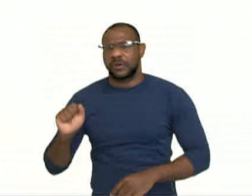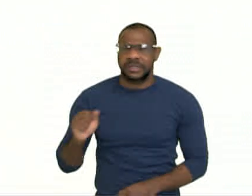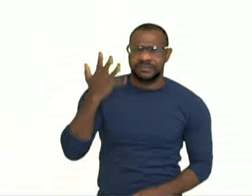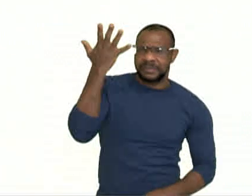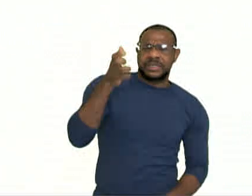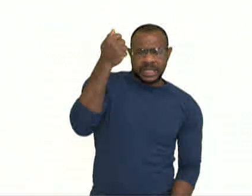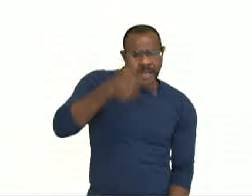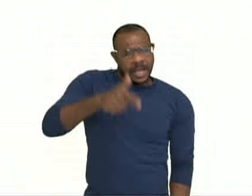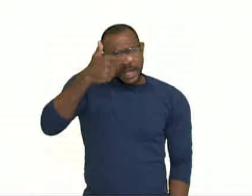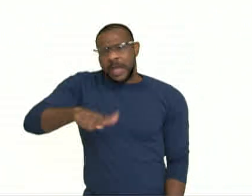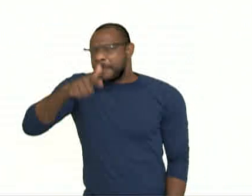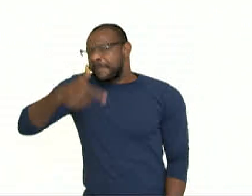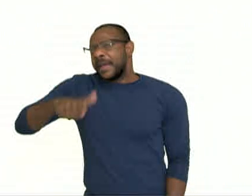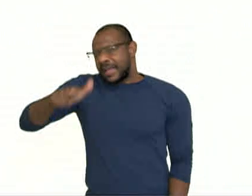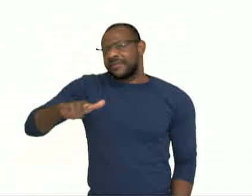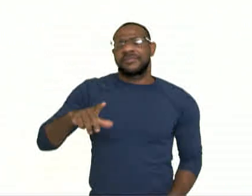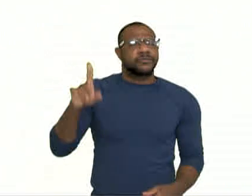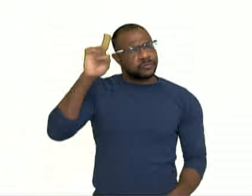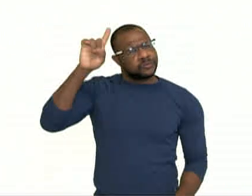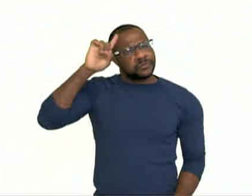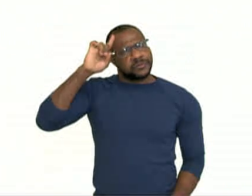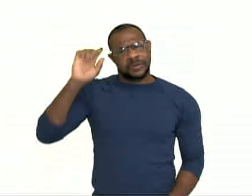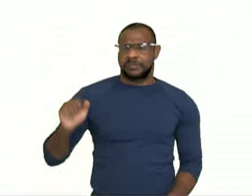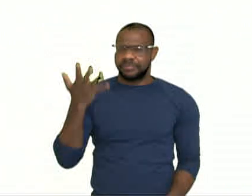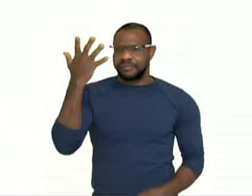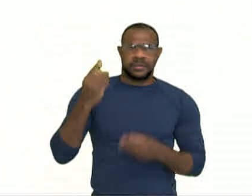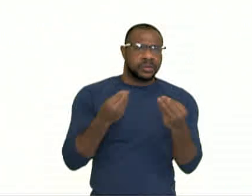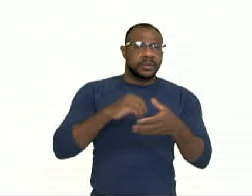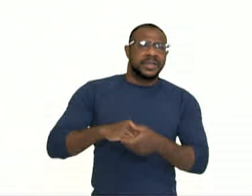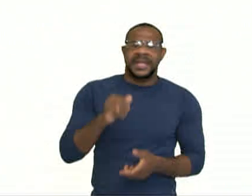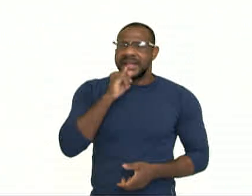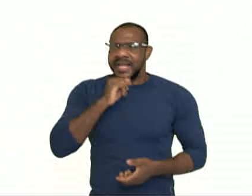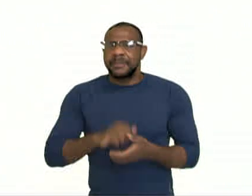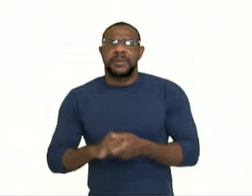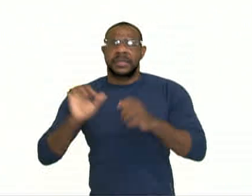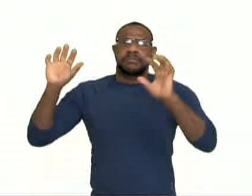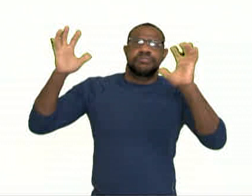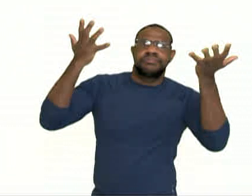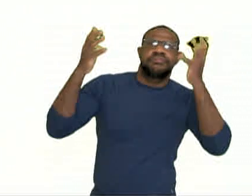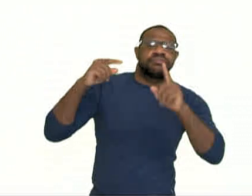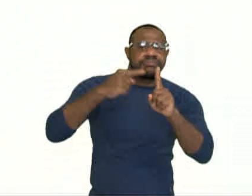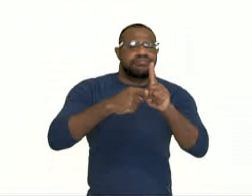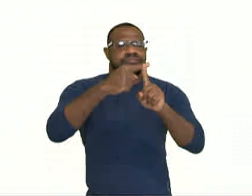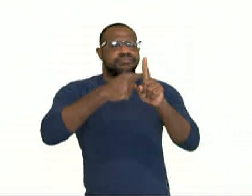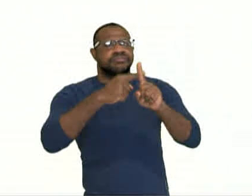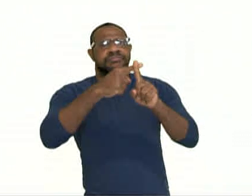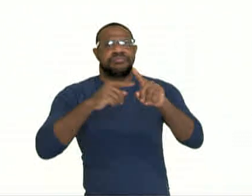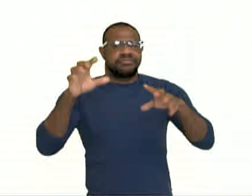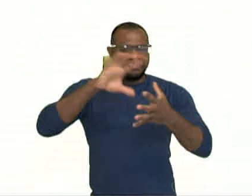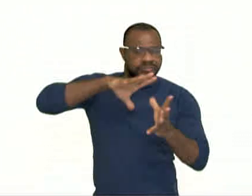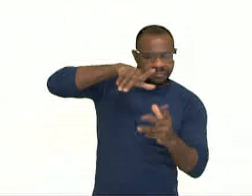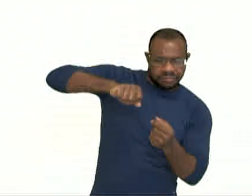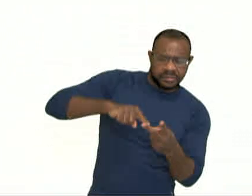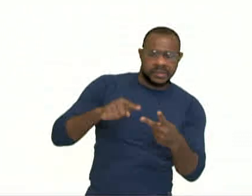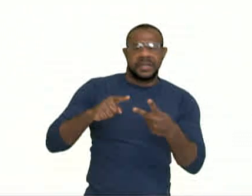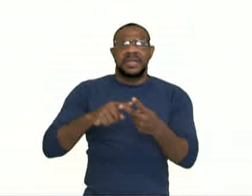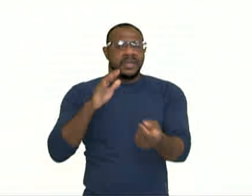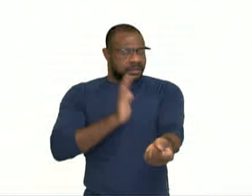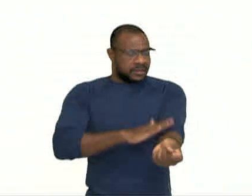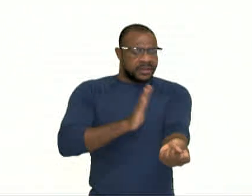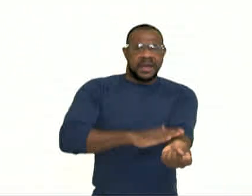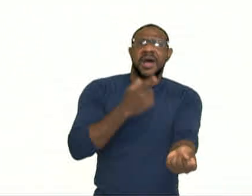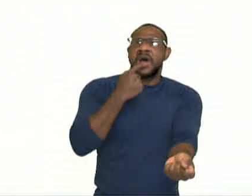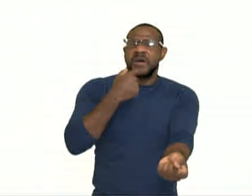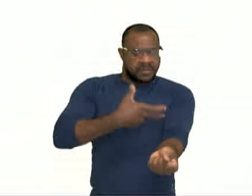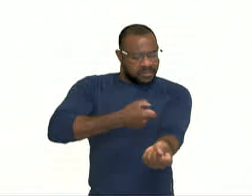se repetem com as variações diárias, na temperatura da atmosfera, né, terrestre, a pressão sanguínea